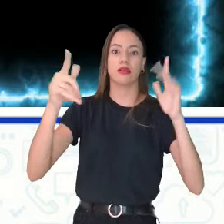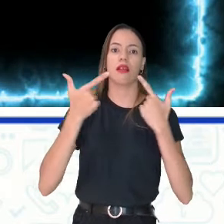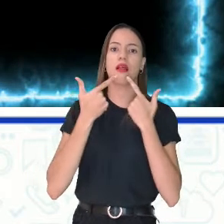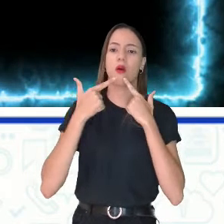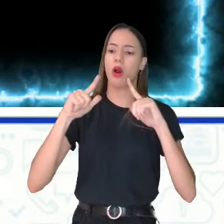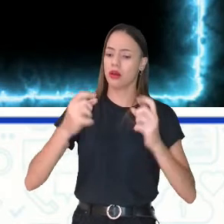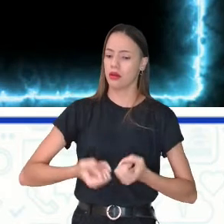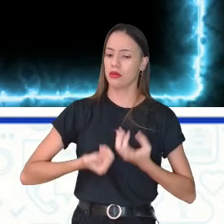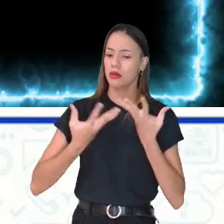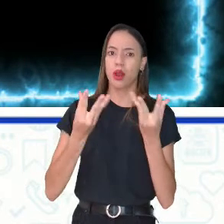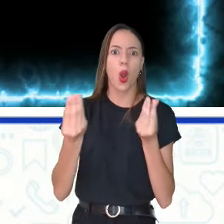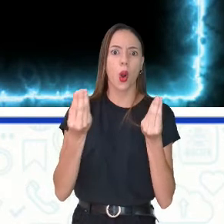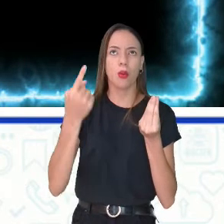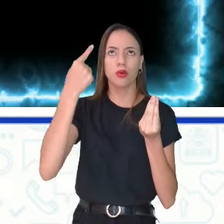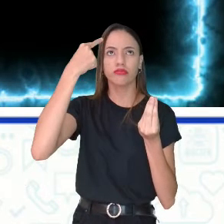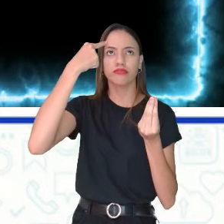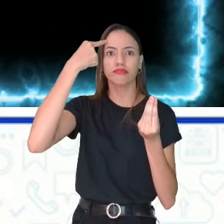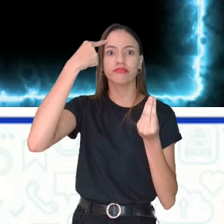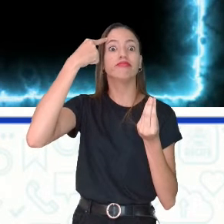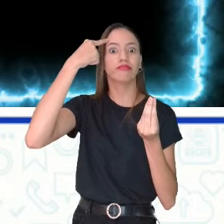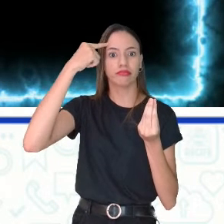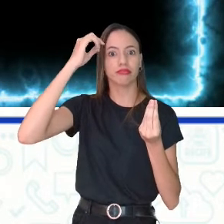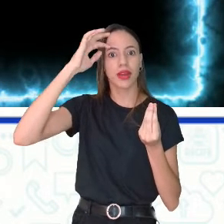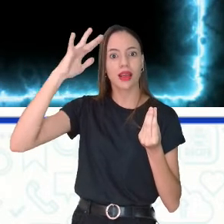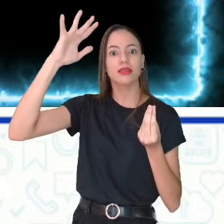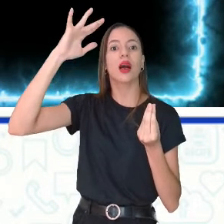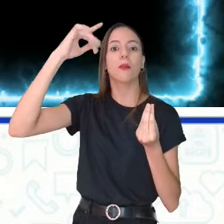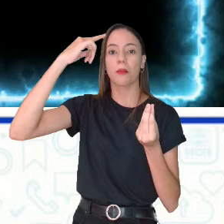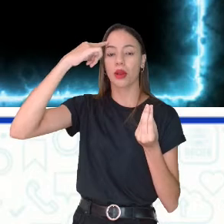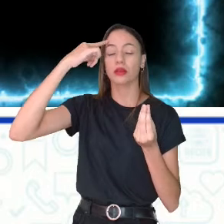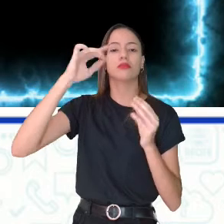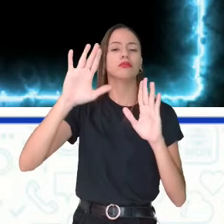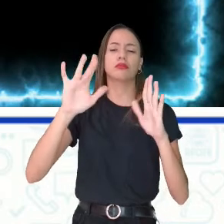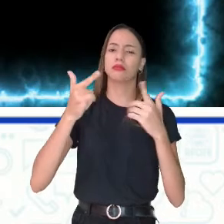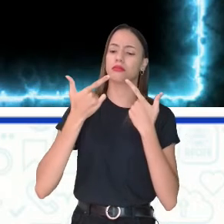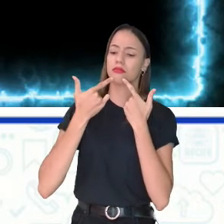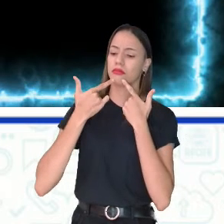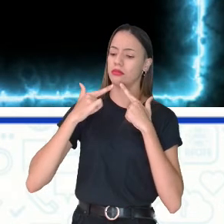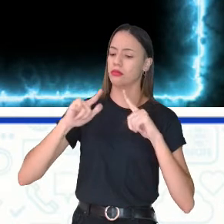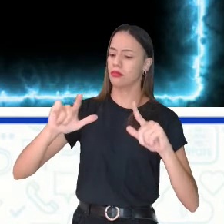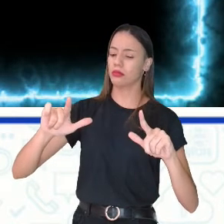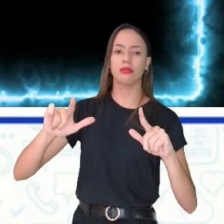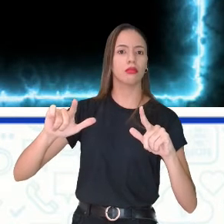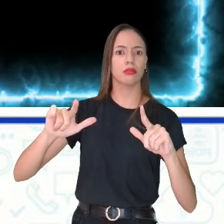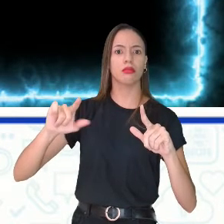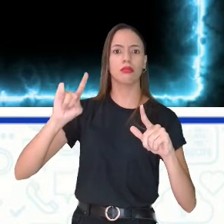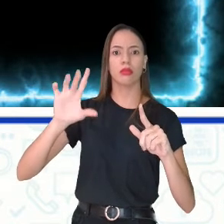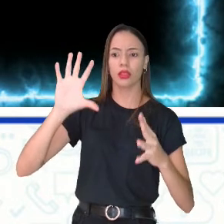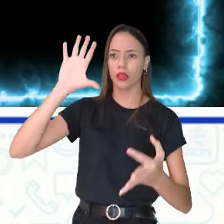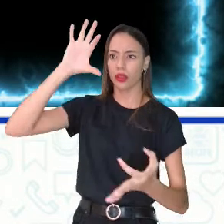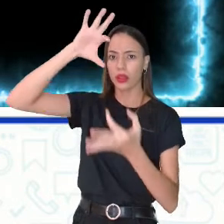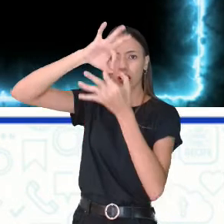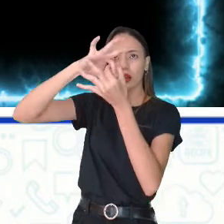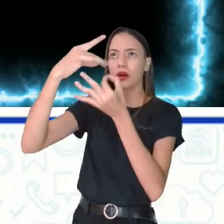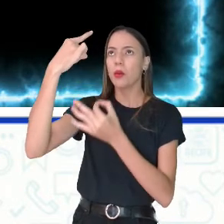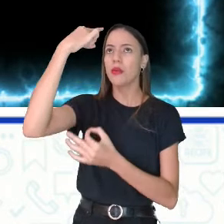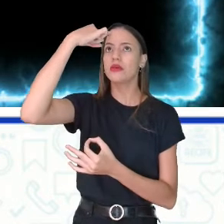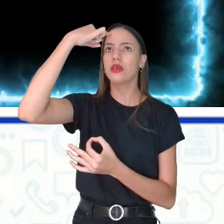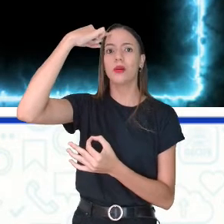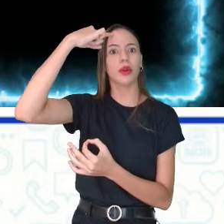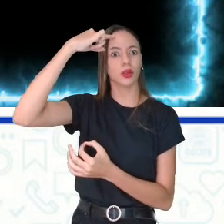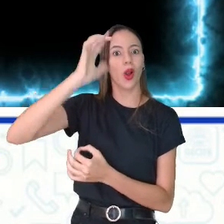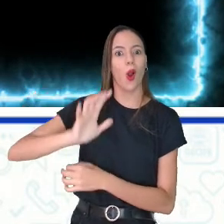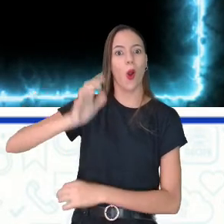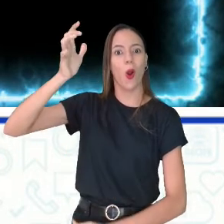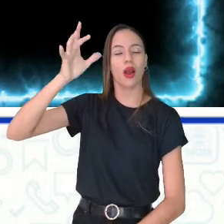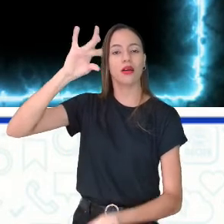pensamento. Pode-se afirmar que a linguagem é o próprio pensamento em ação, ou